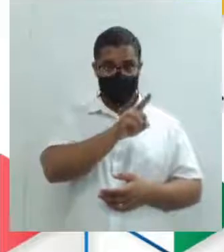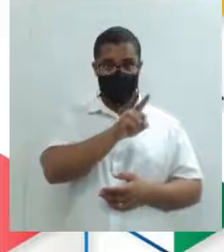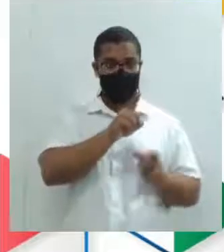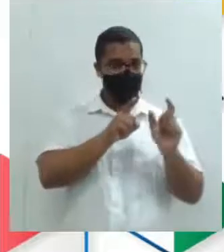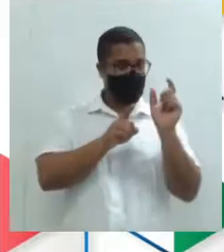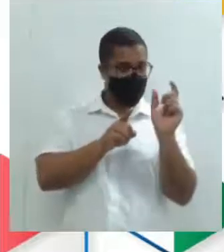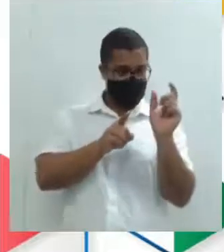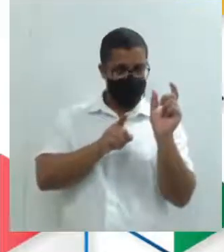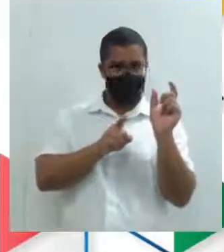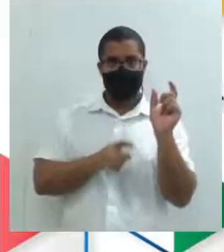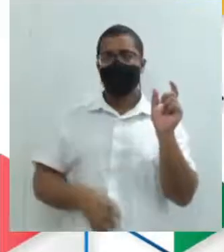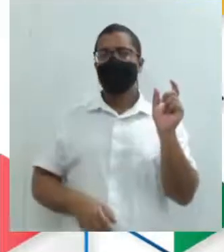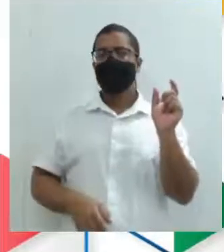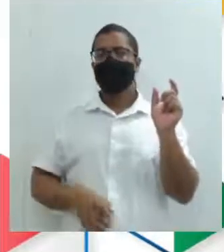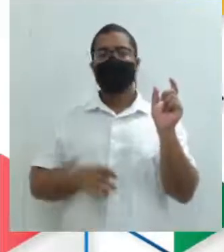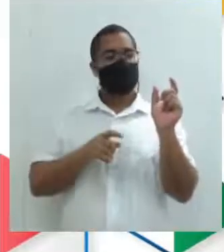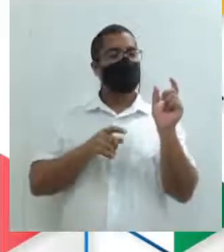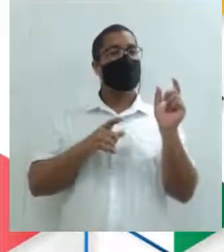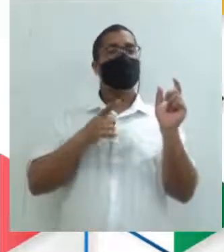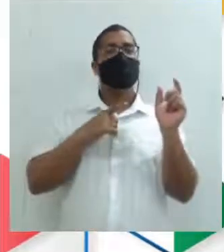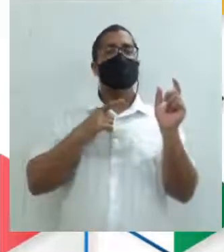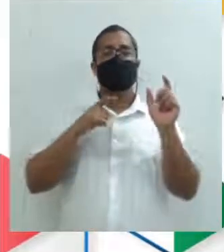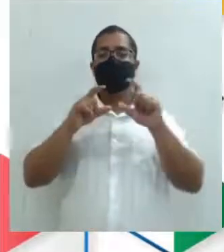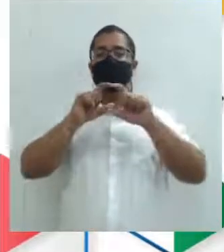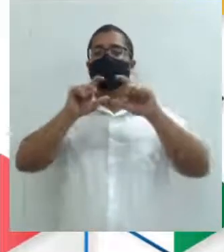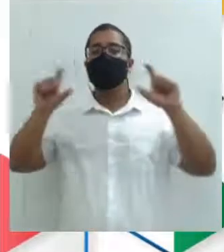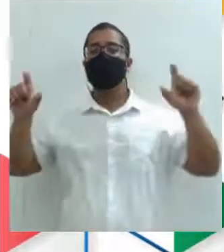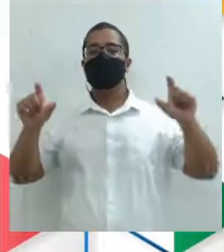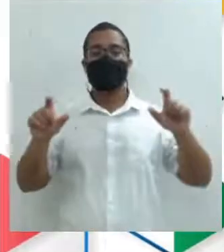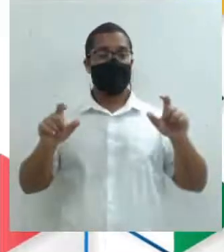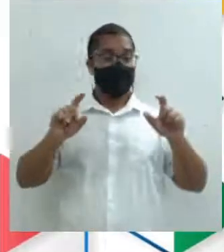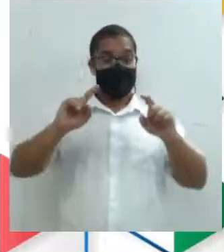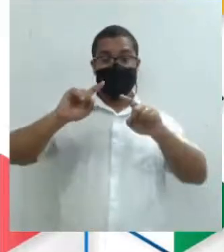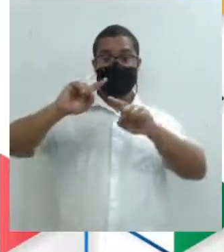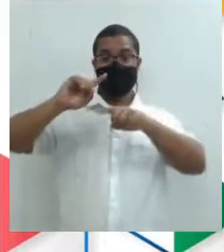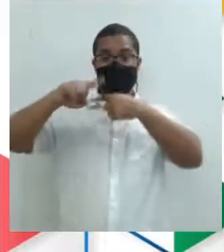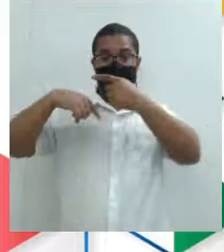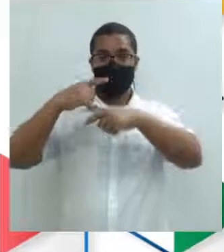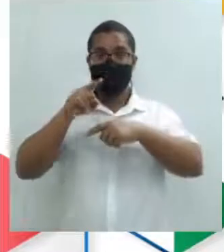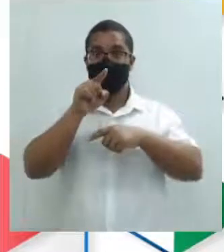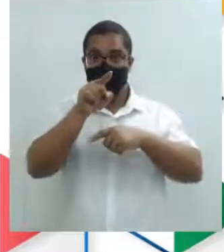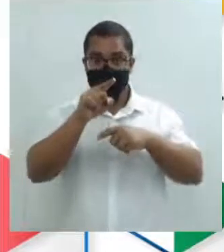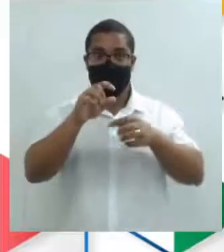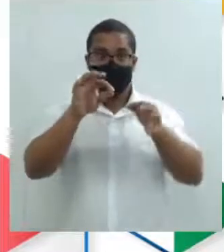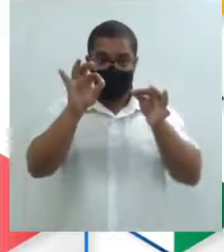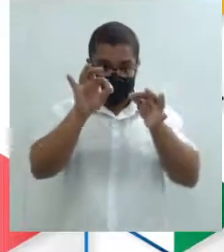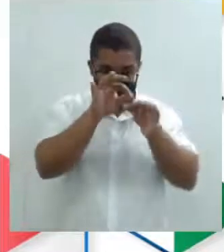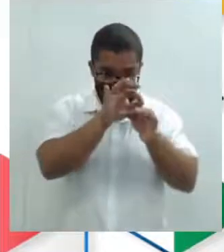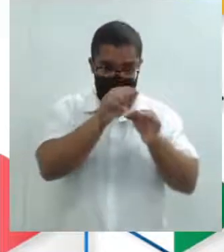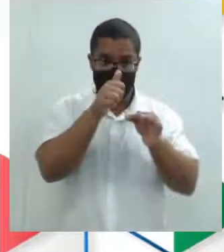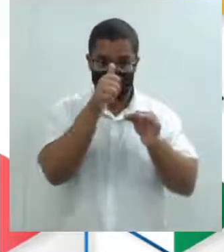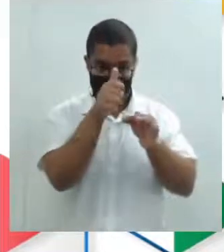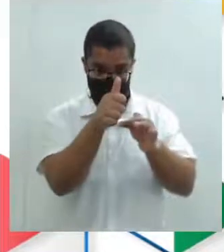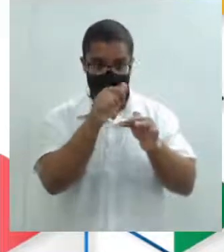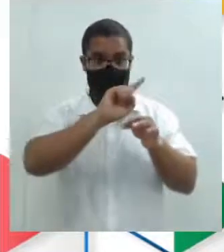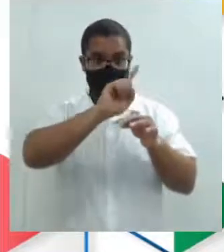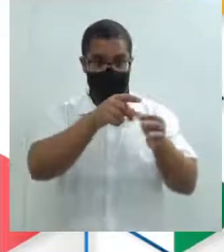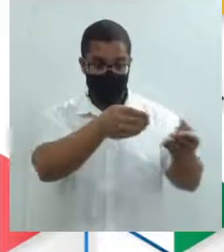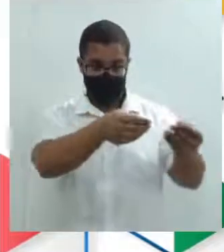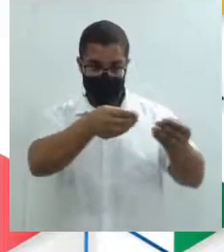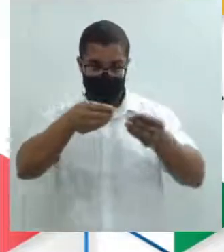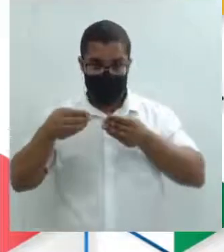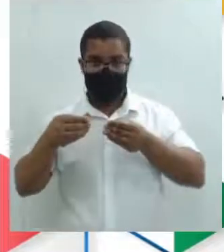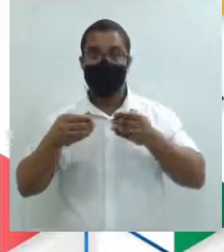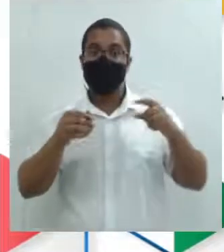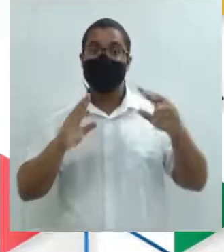certo? Aí temos a seguinte fala. E depois que você fizer isso, manda de volta